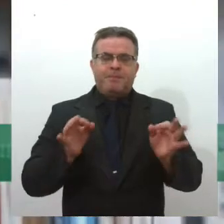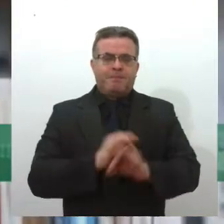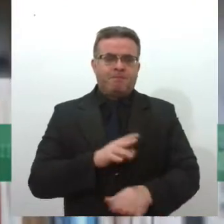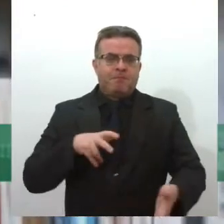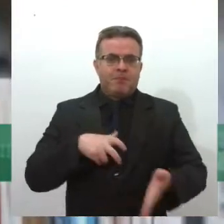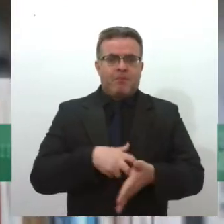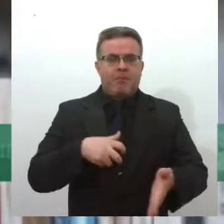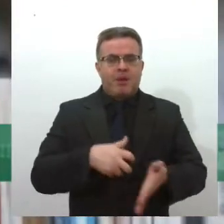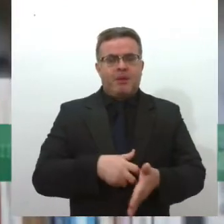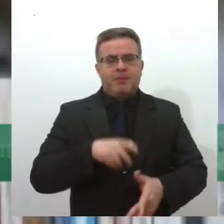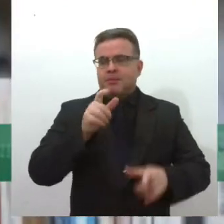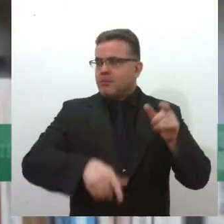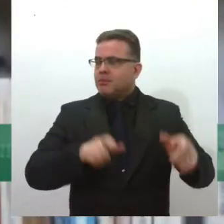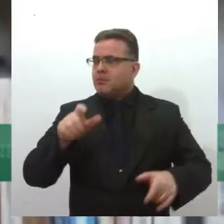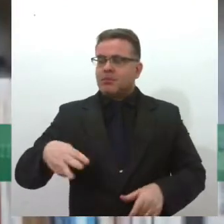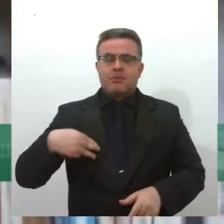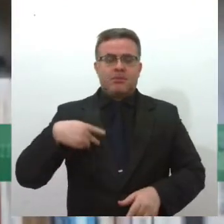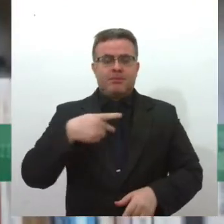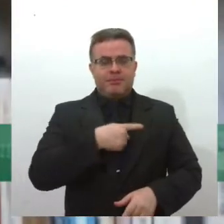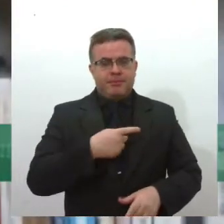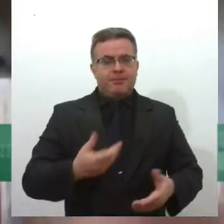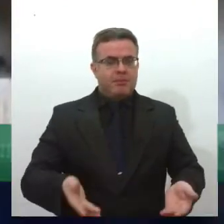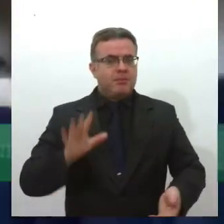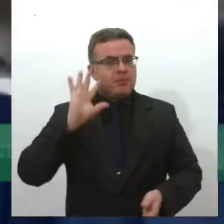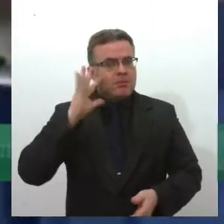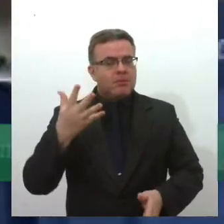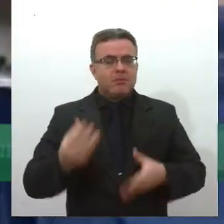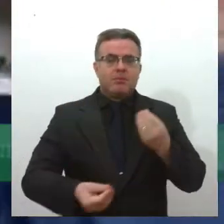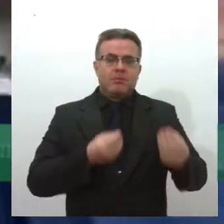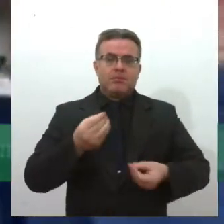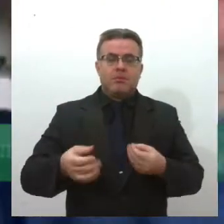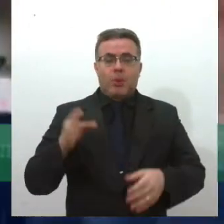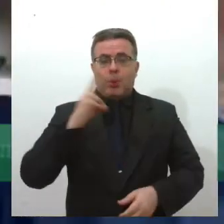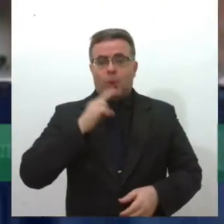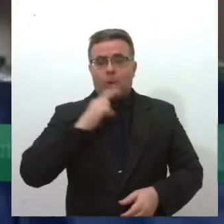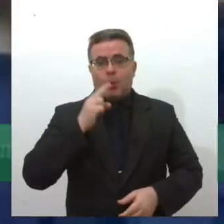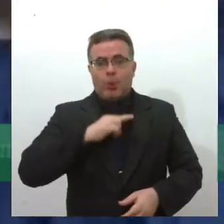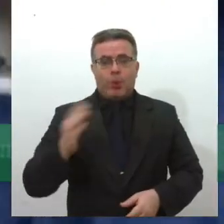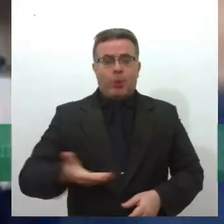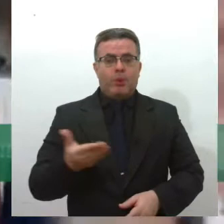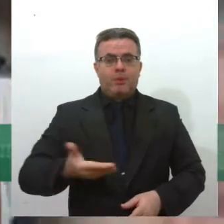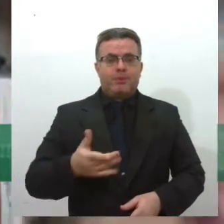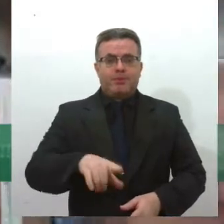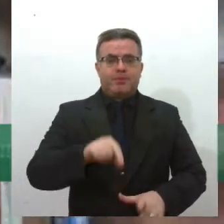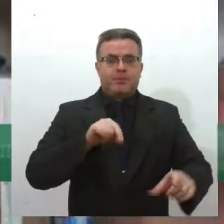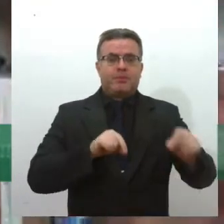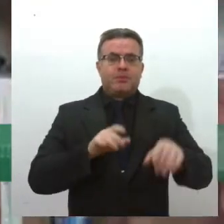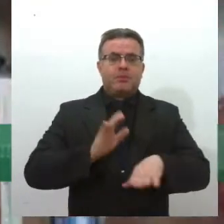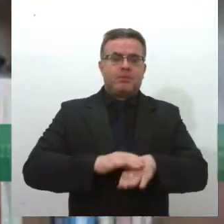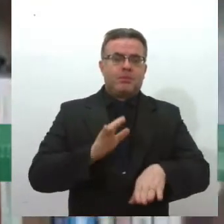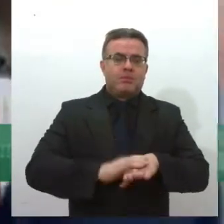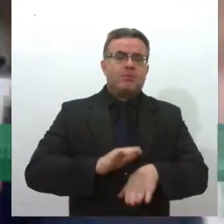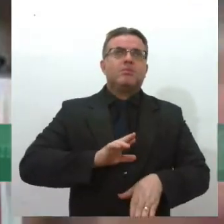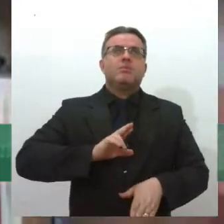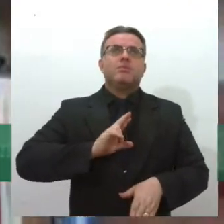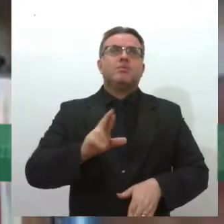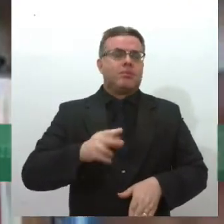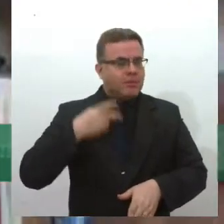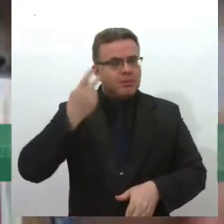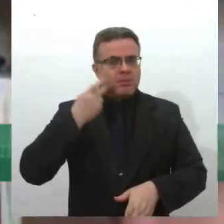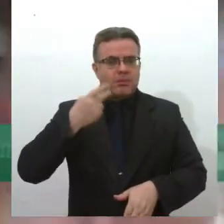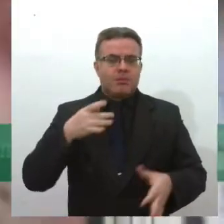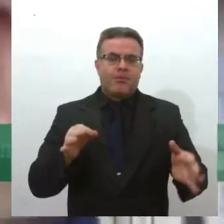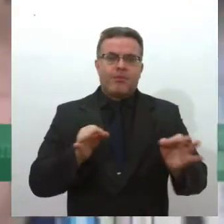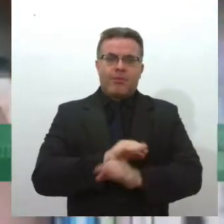a membros do Ministério Público sejam decididas por gente que é escolhida politicamente. E não para por